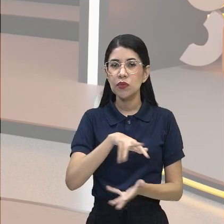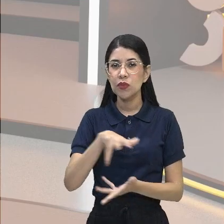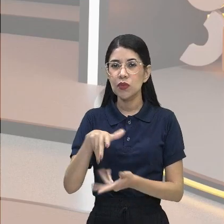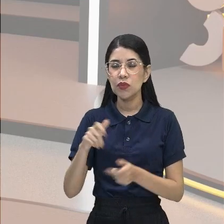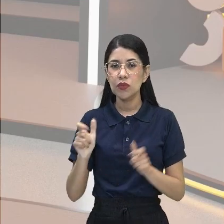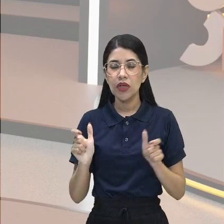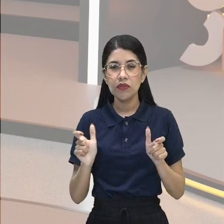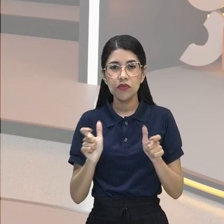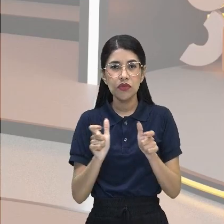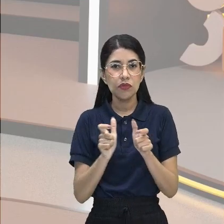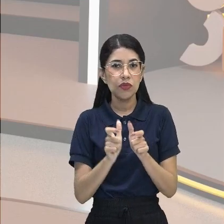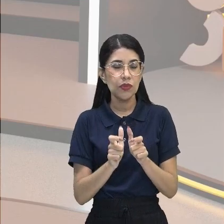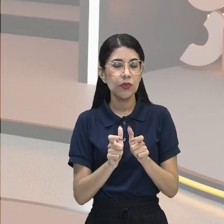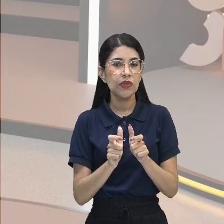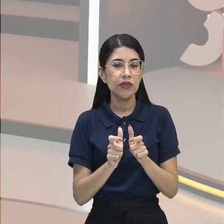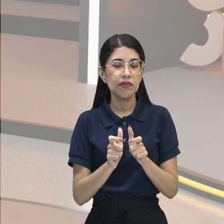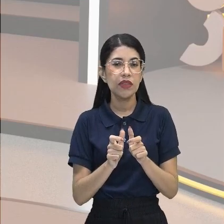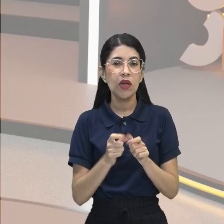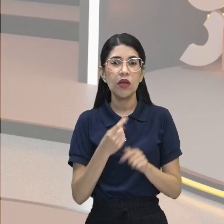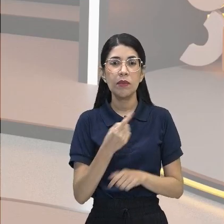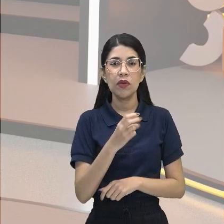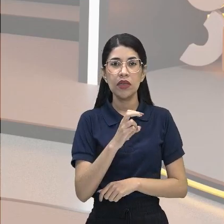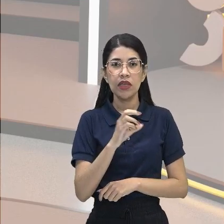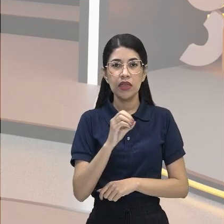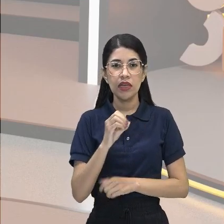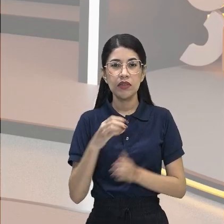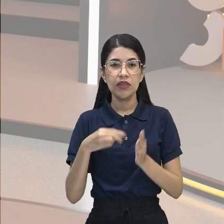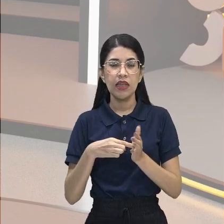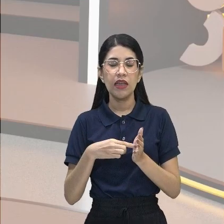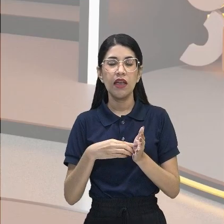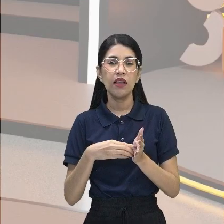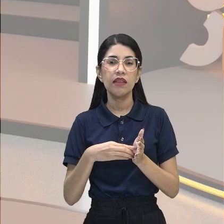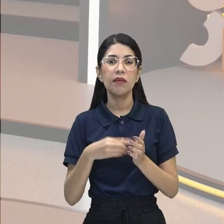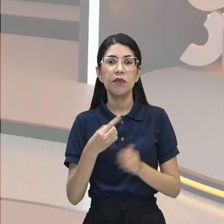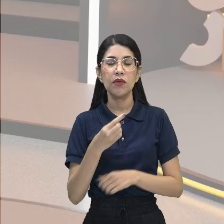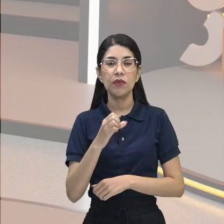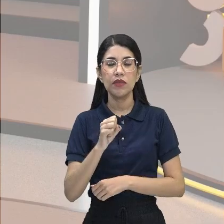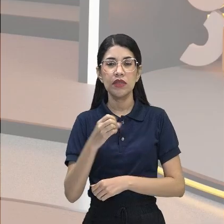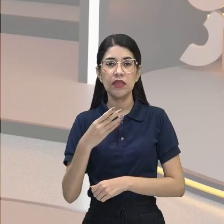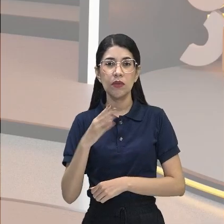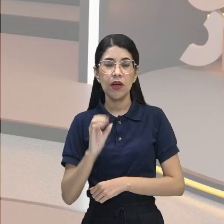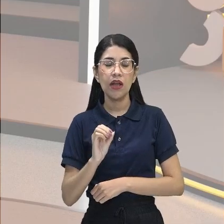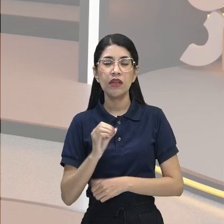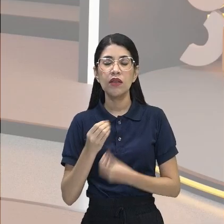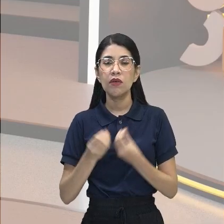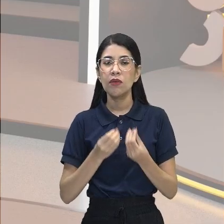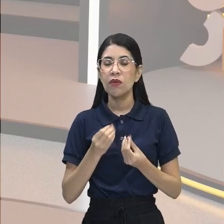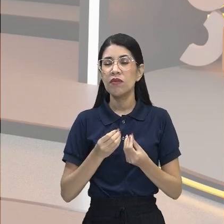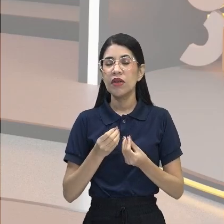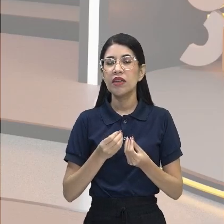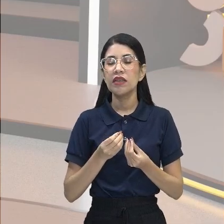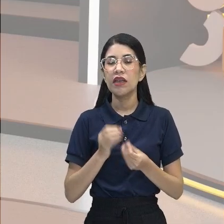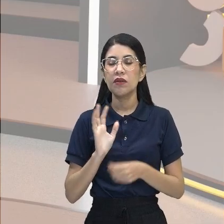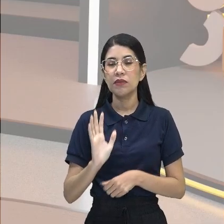Olha, de 1500 a 1840, né, o que conectava, né, o que movia ali,